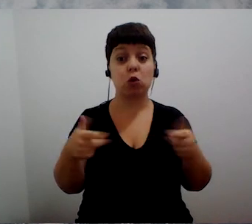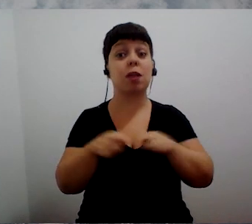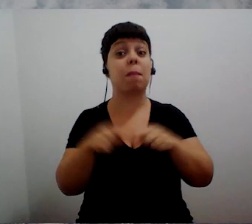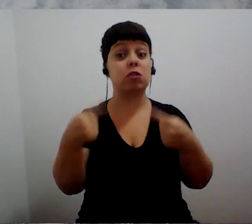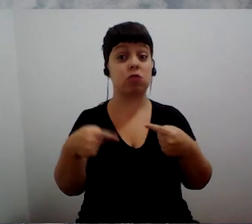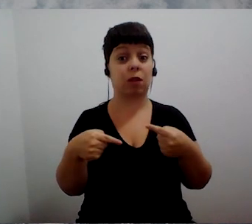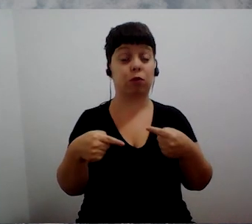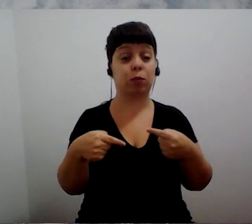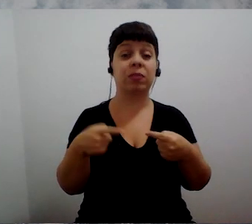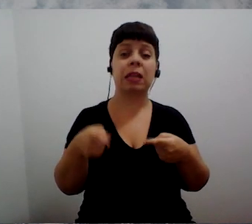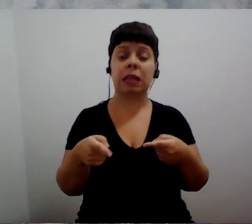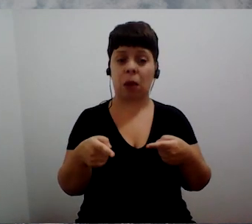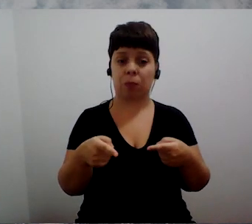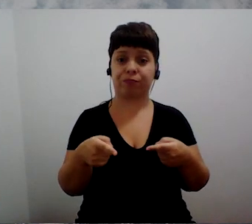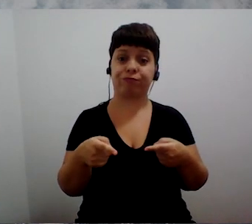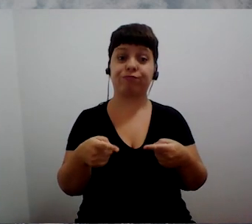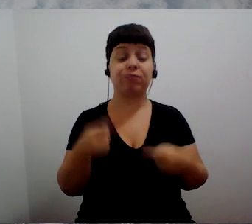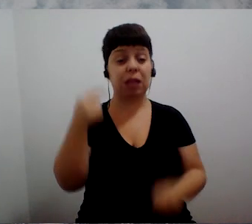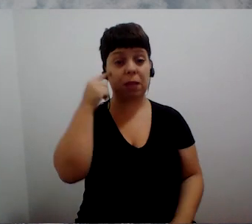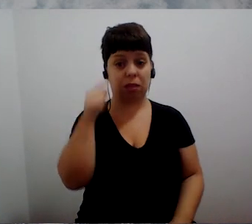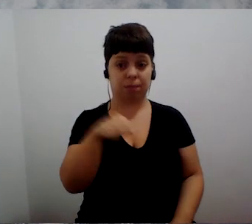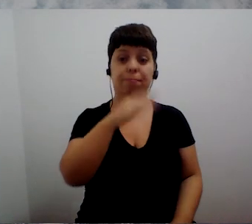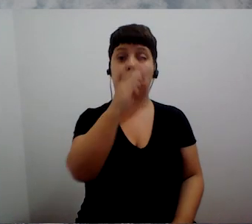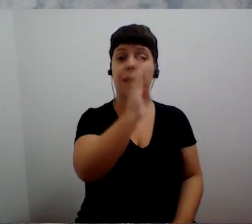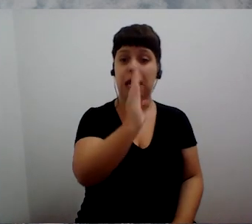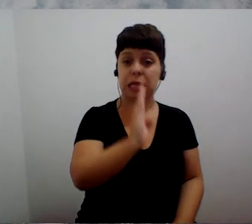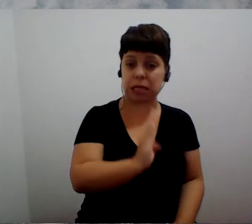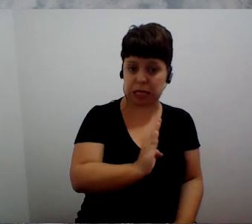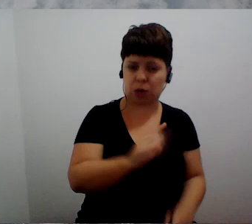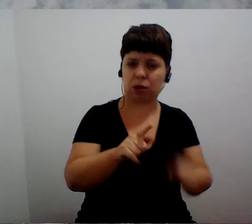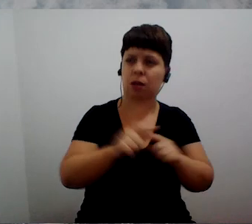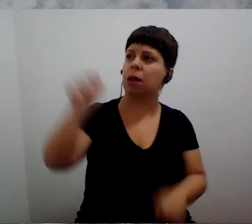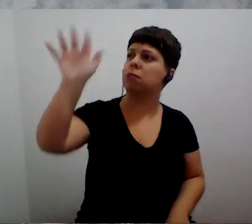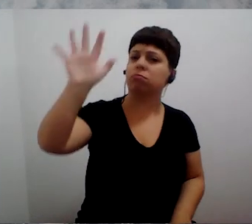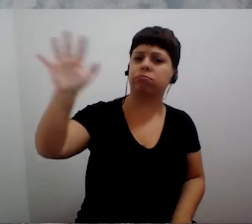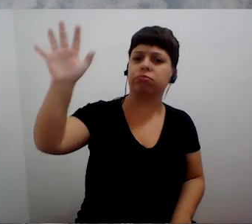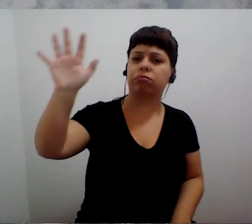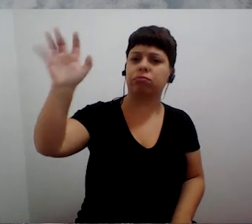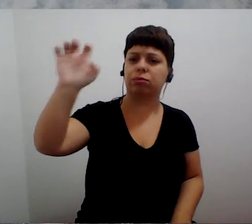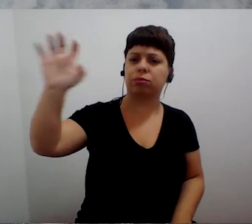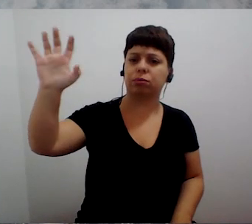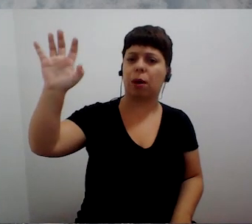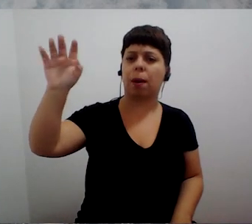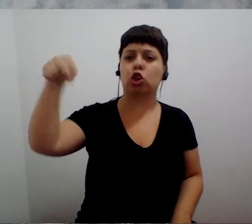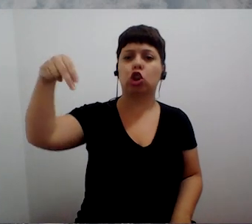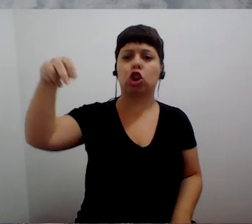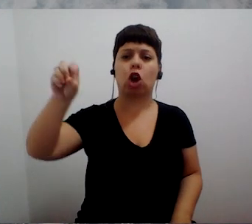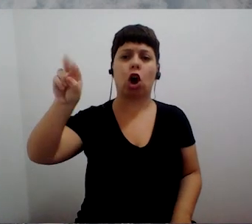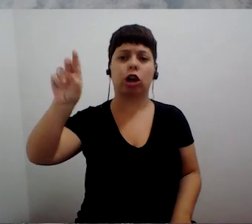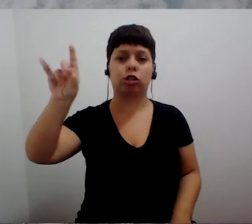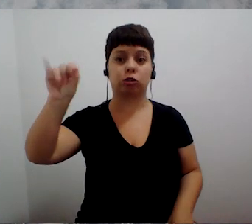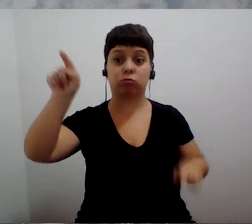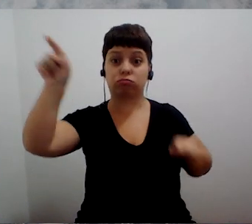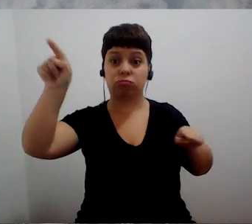nesse cenário, o Brasil e os países nórdicos, né, que são regiões tão diferentes em desenvolvimento, cultura,